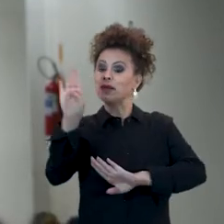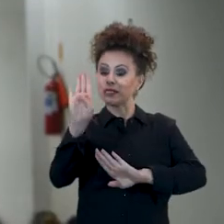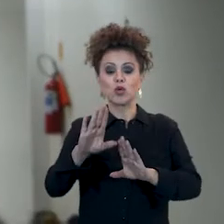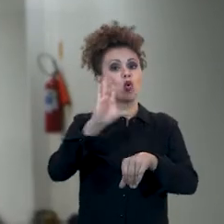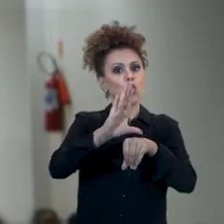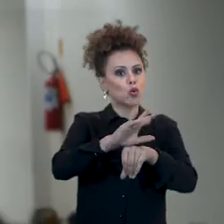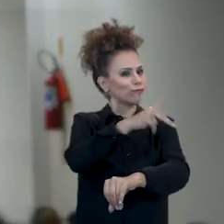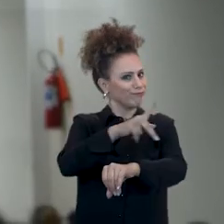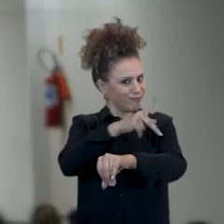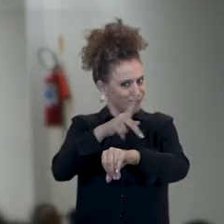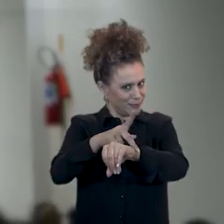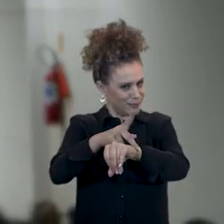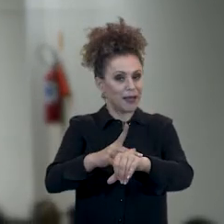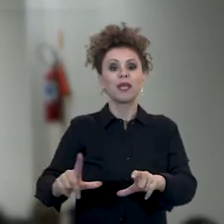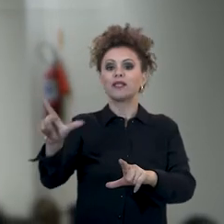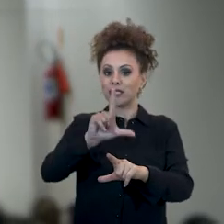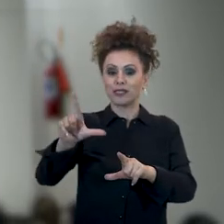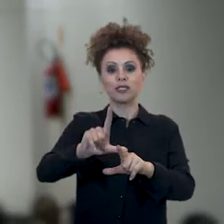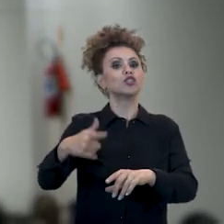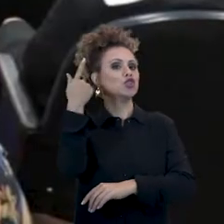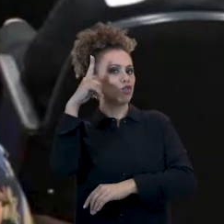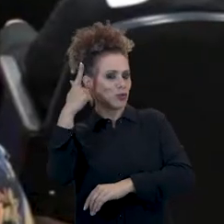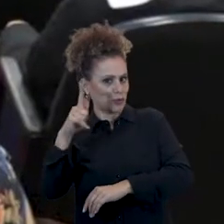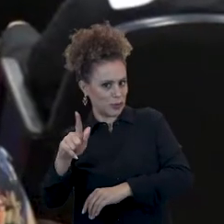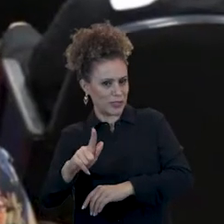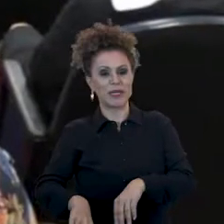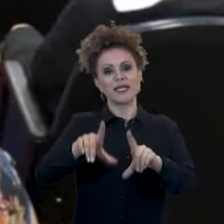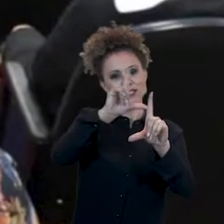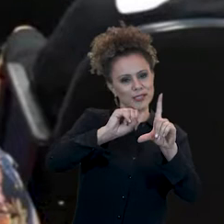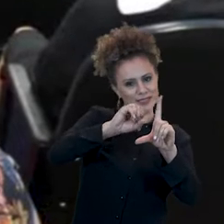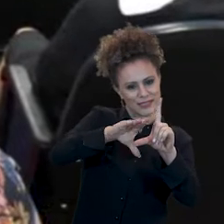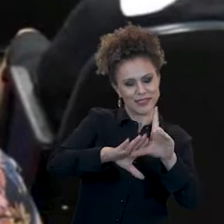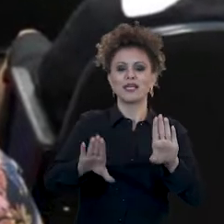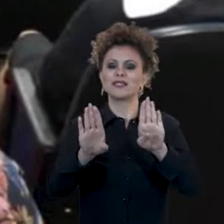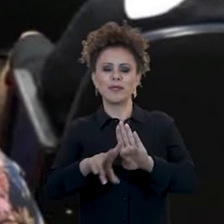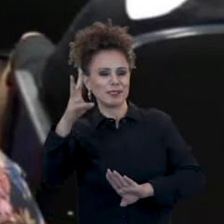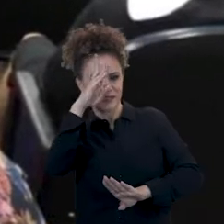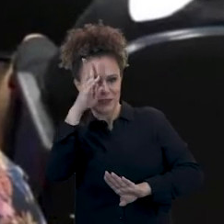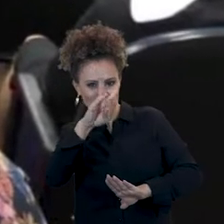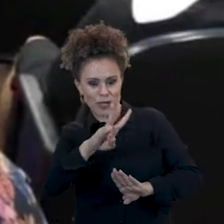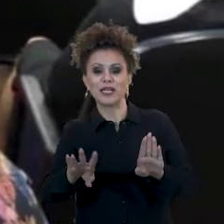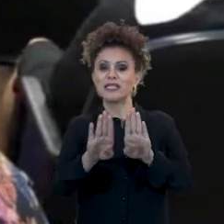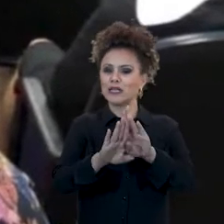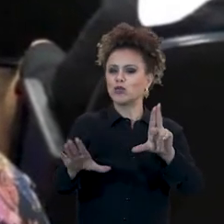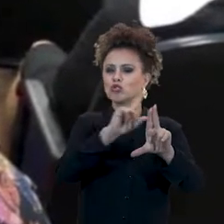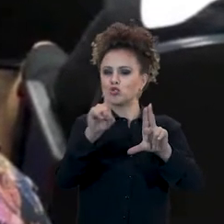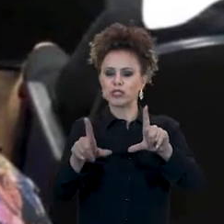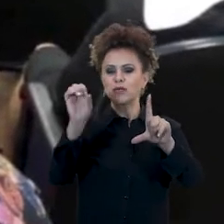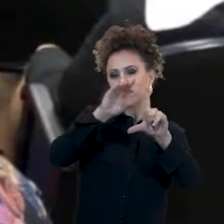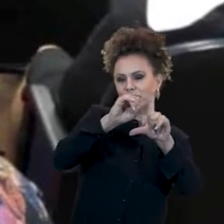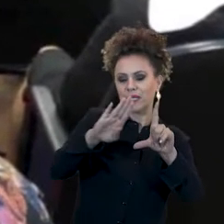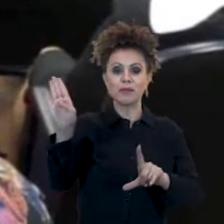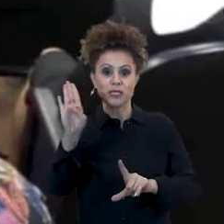cursos são Pedagogia, Licenciatura, Geografia, Licenciatura e Bacharelado, História, Licenciatura e